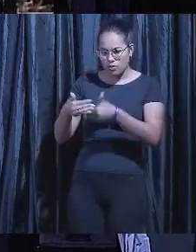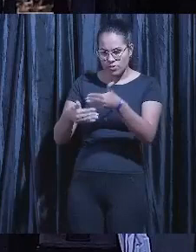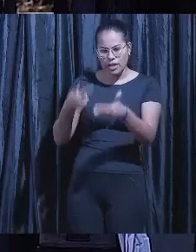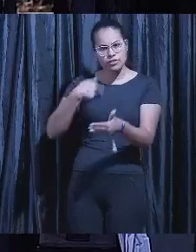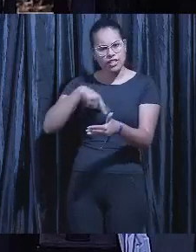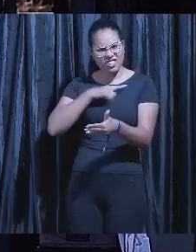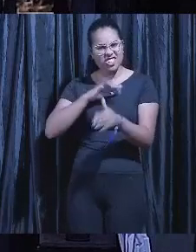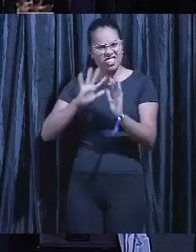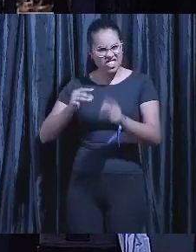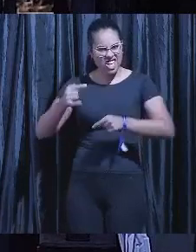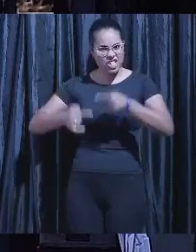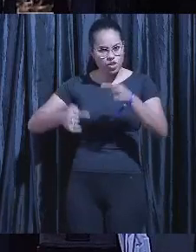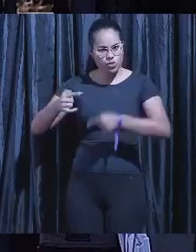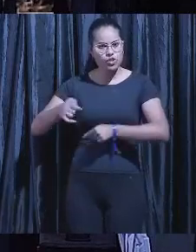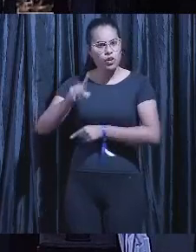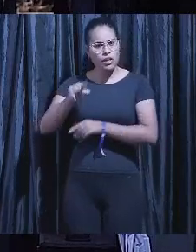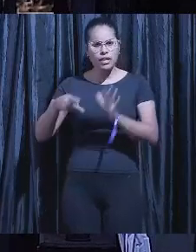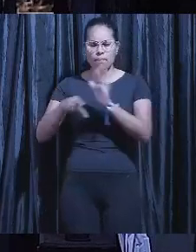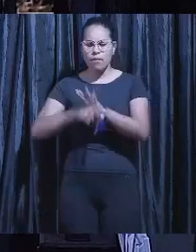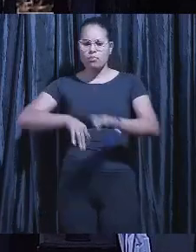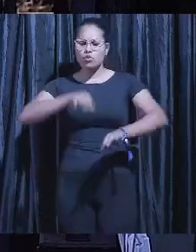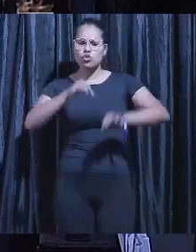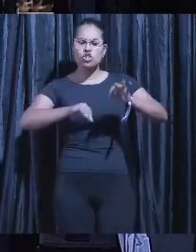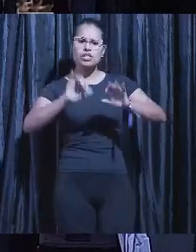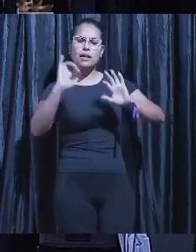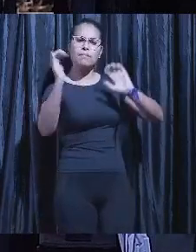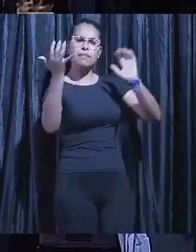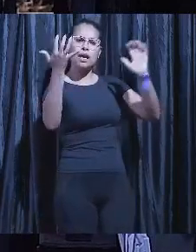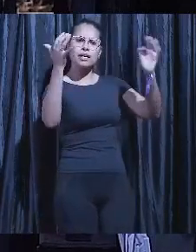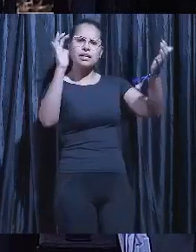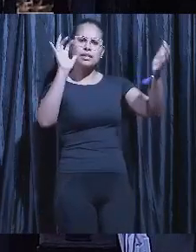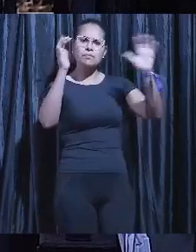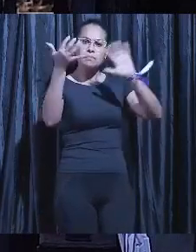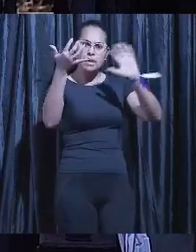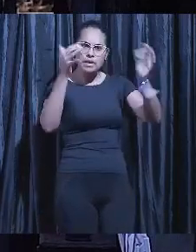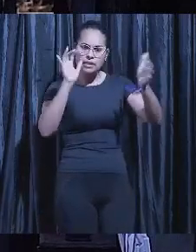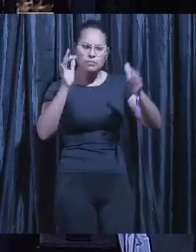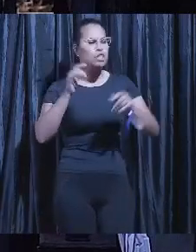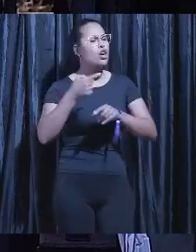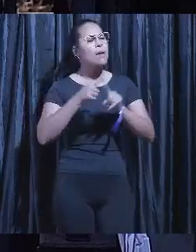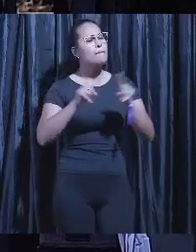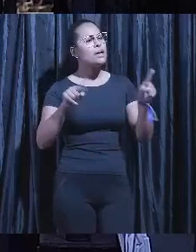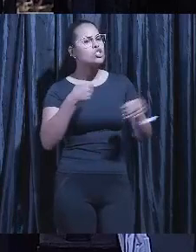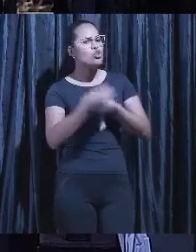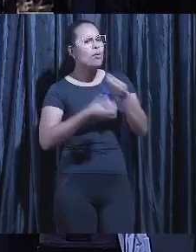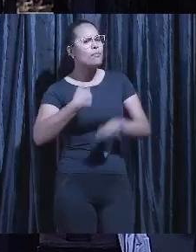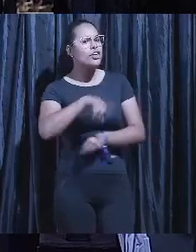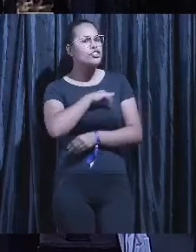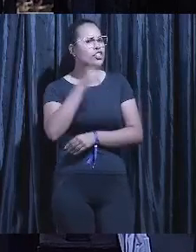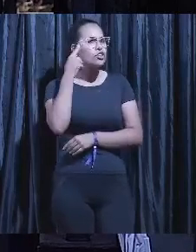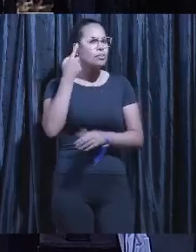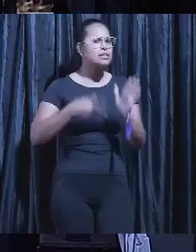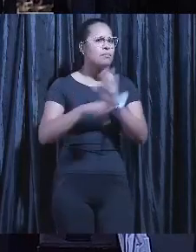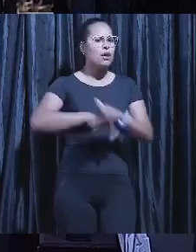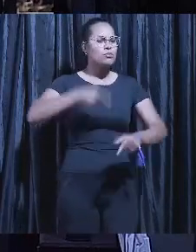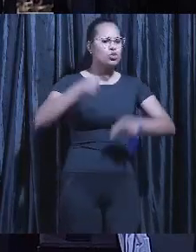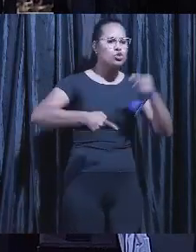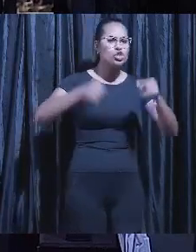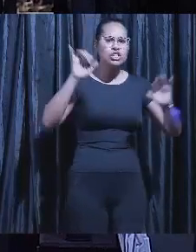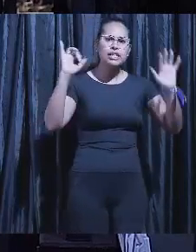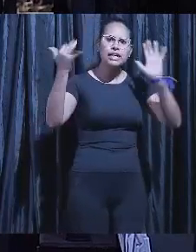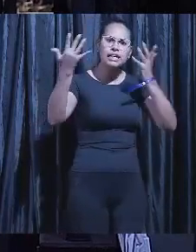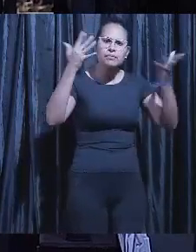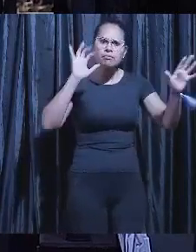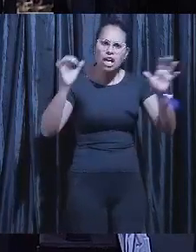discutiu, que é o lugar da justiça climática também, né? Como é que a gente pensa a justiça climática para